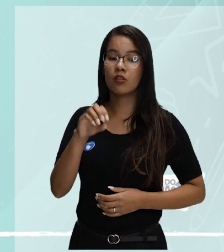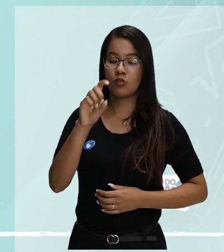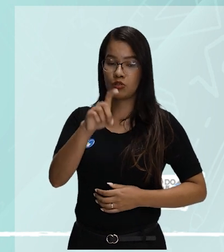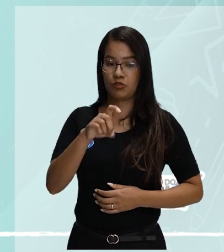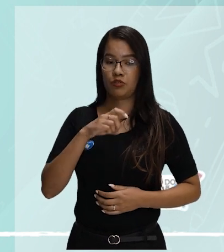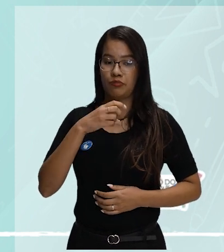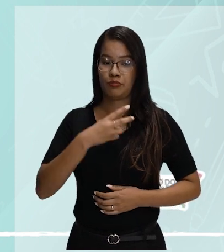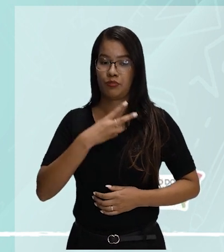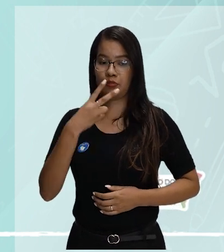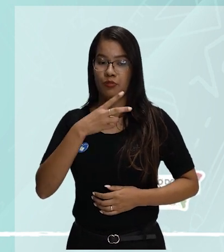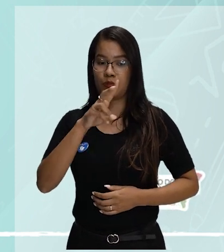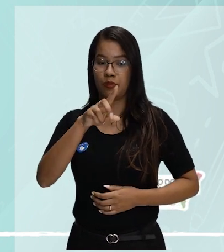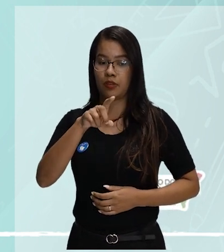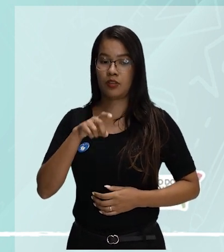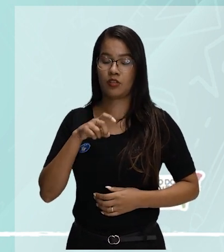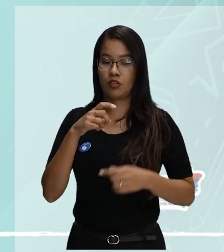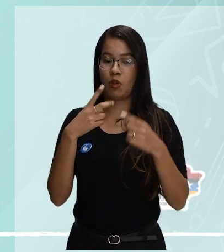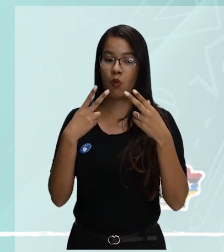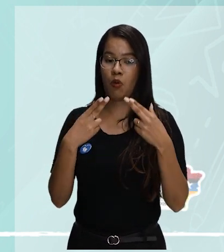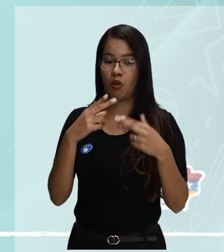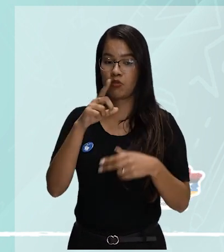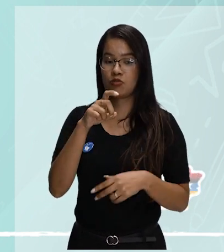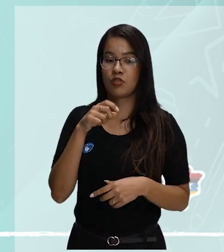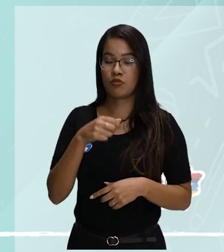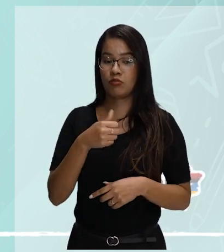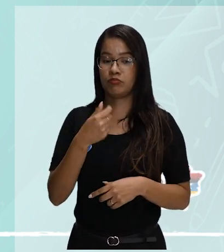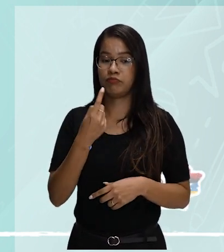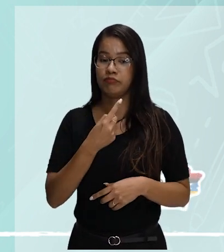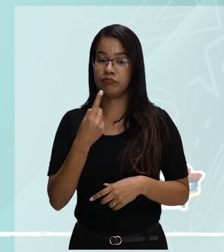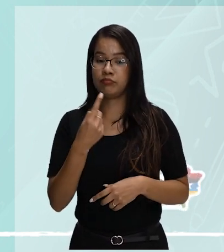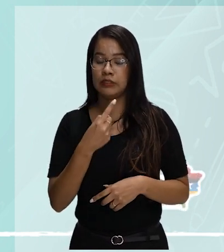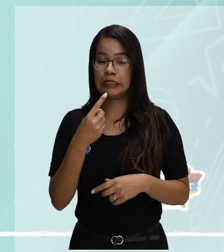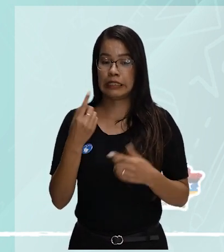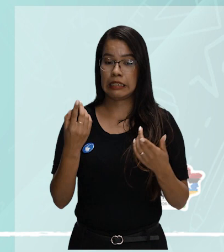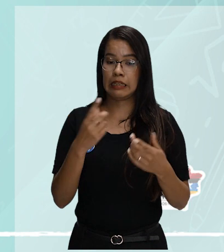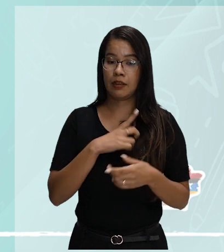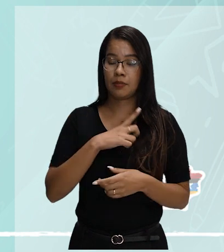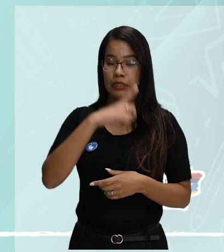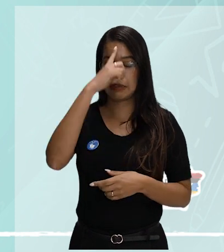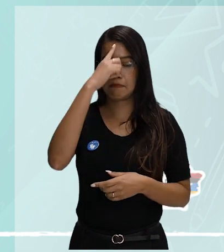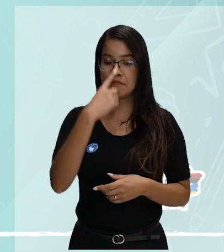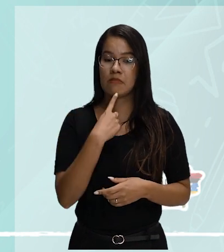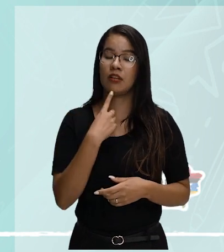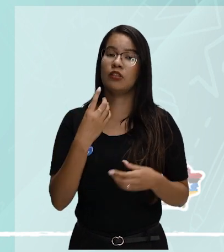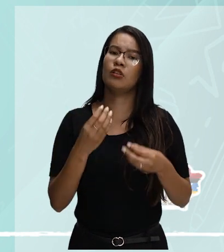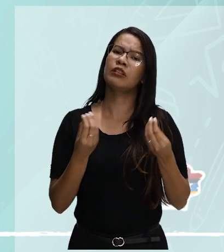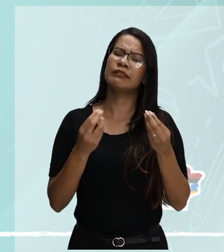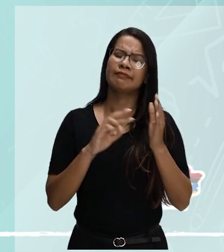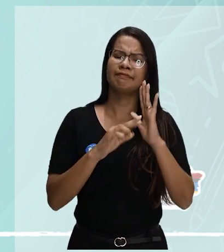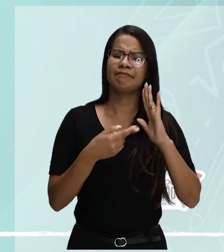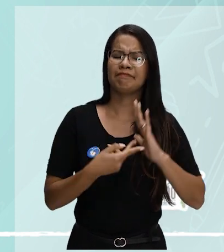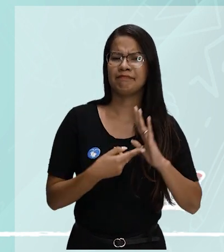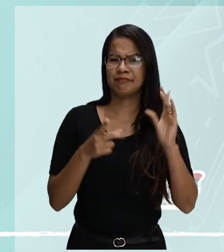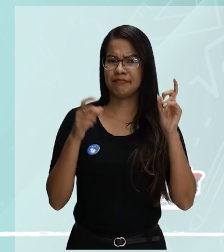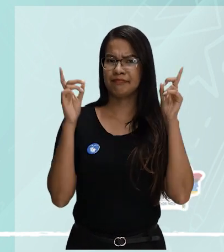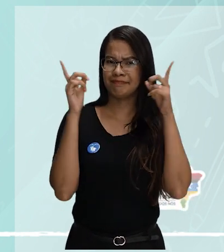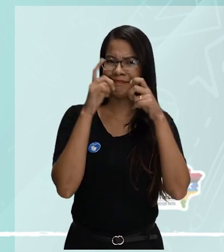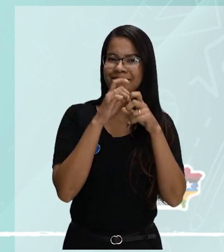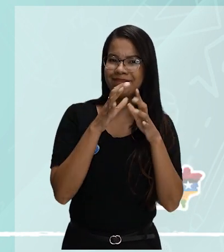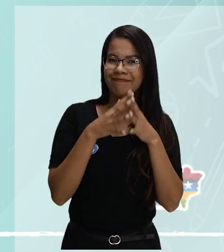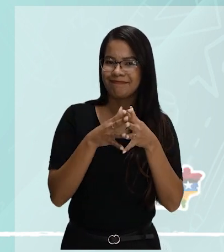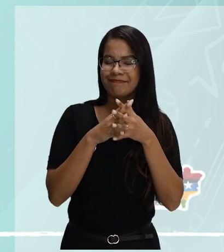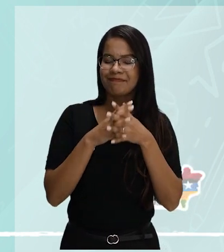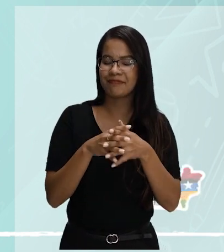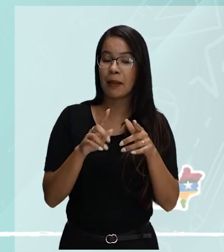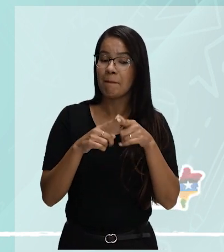x1, a imagem de x2 também for diferente da imagem de x1. Ou seja, pessoal, para que a